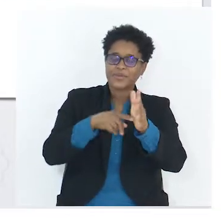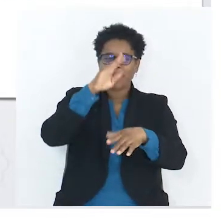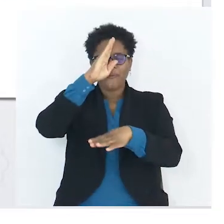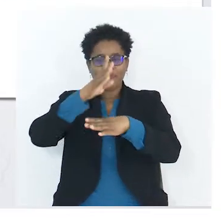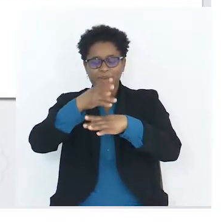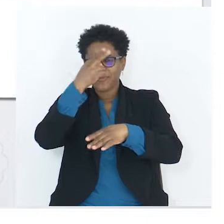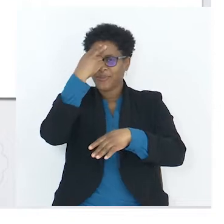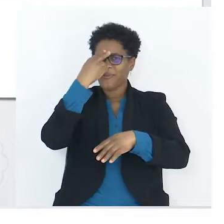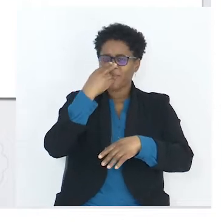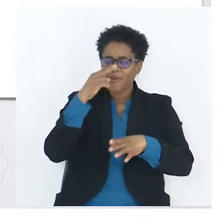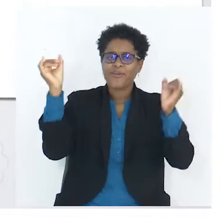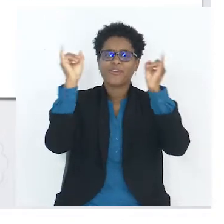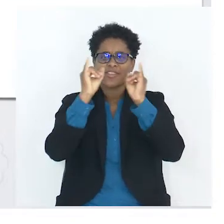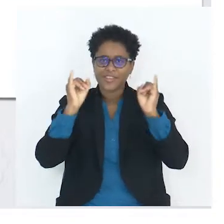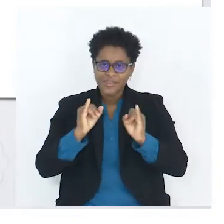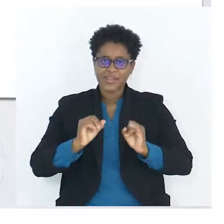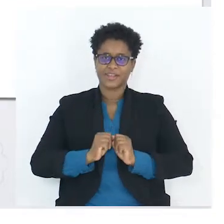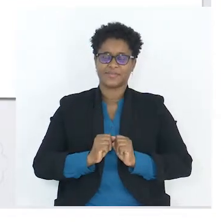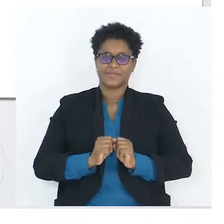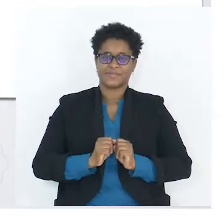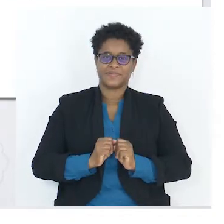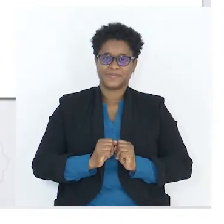factos históricos internacionais.